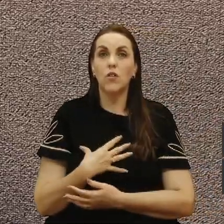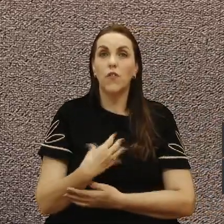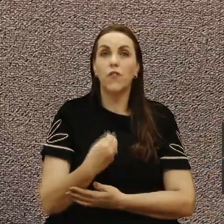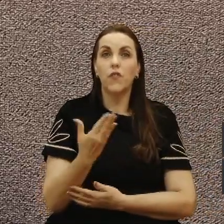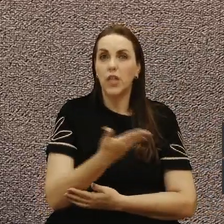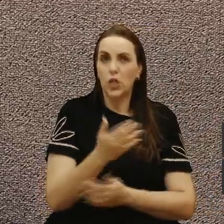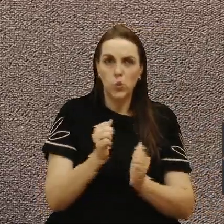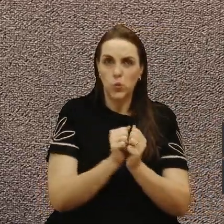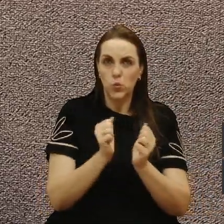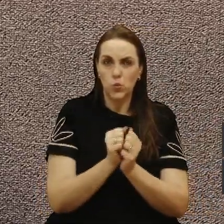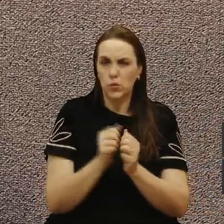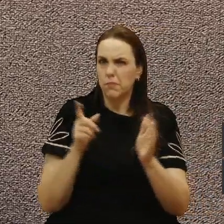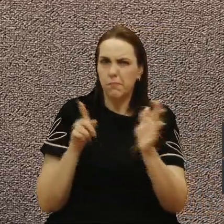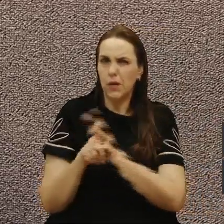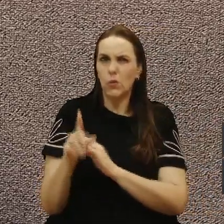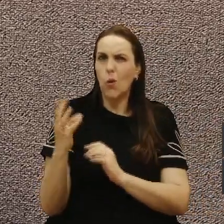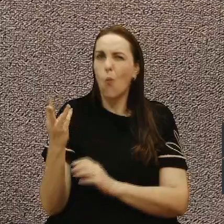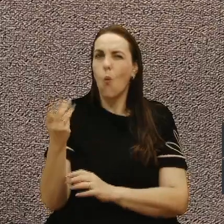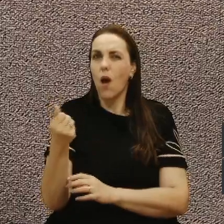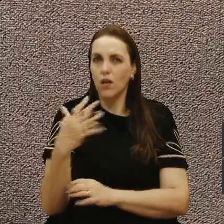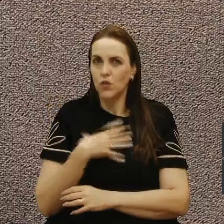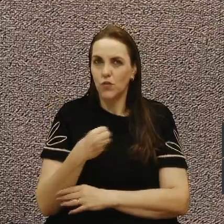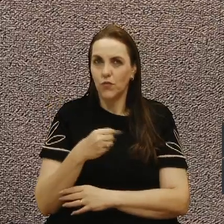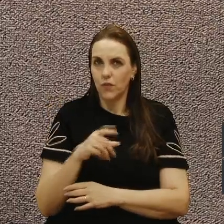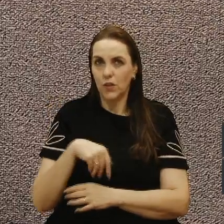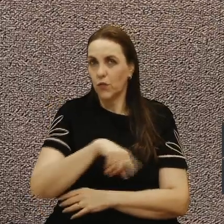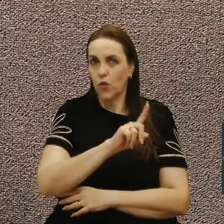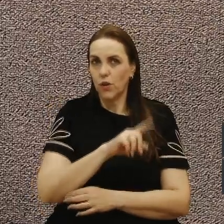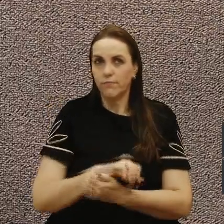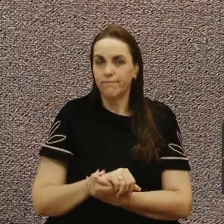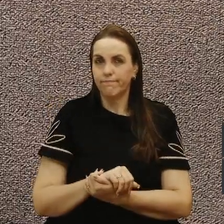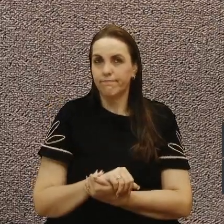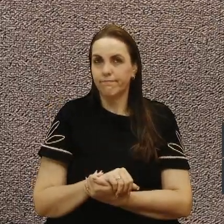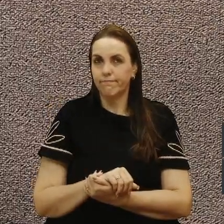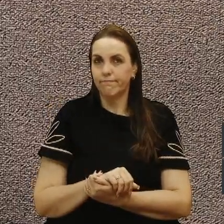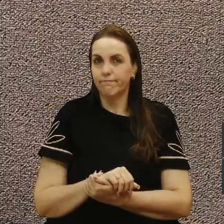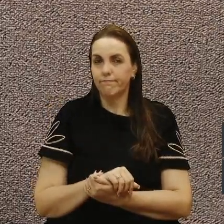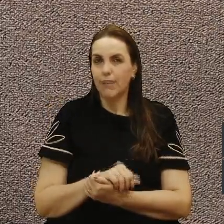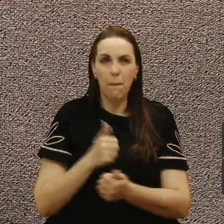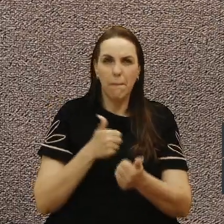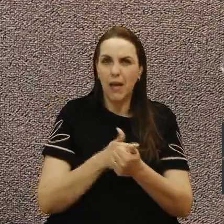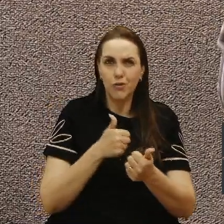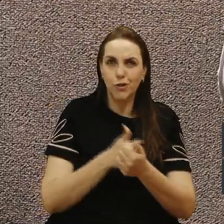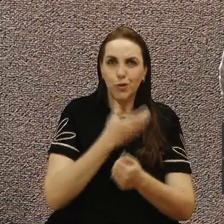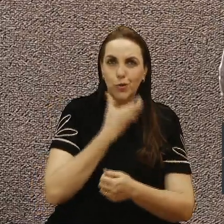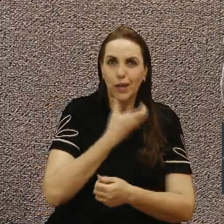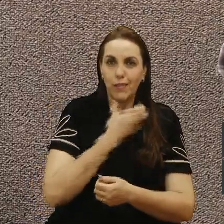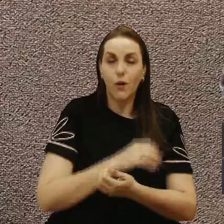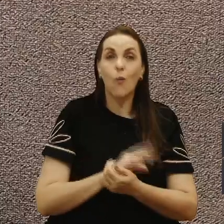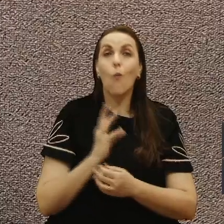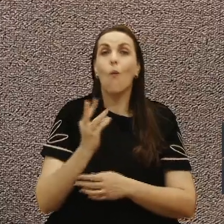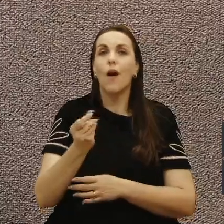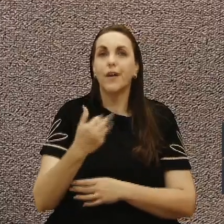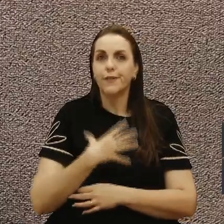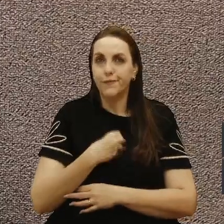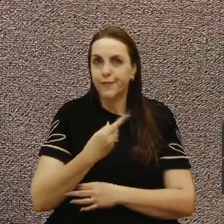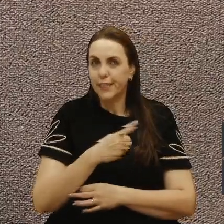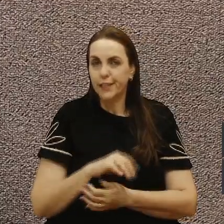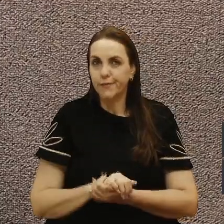foram perto do Natal. Quantos filhos estavam na véspera de